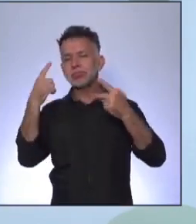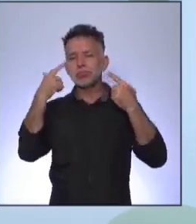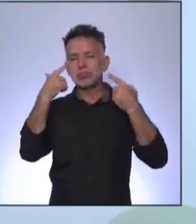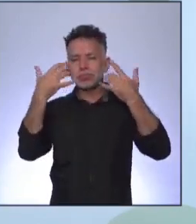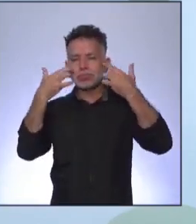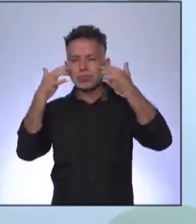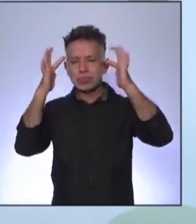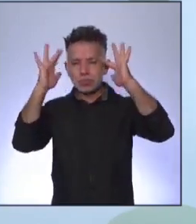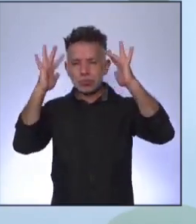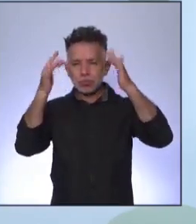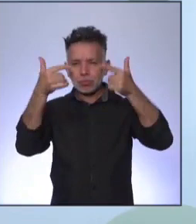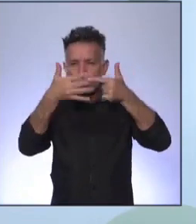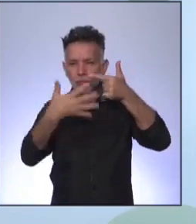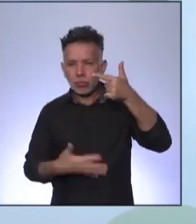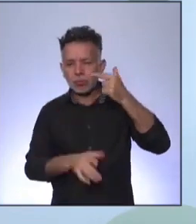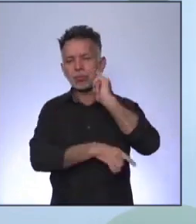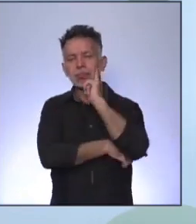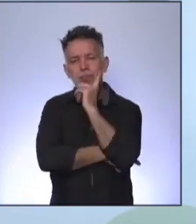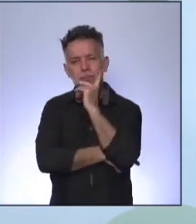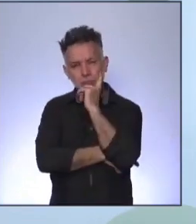lá?